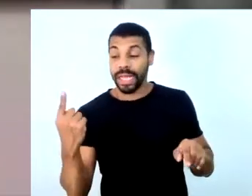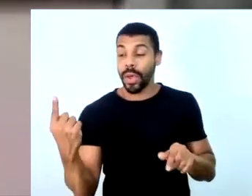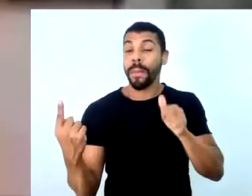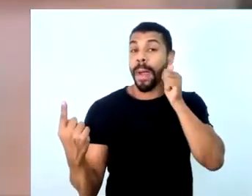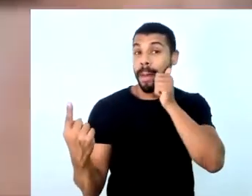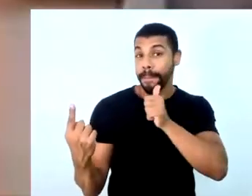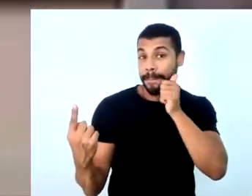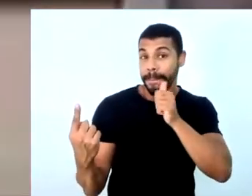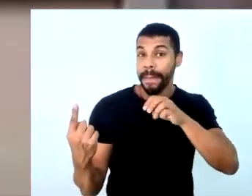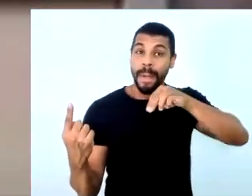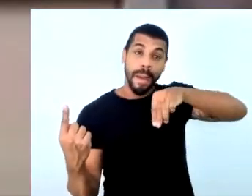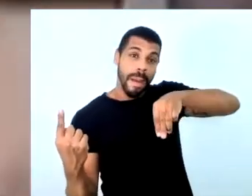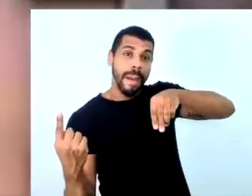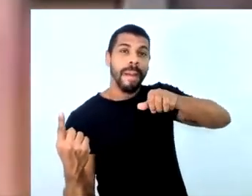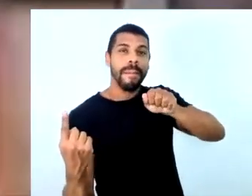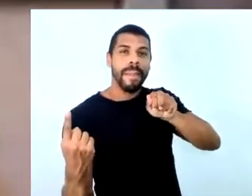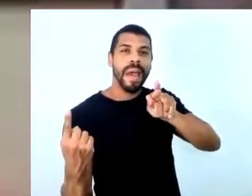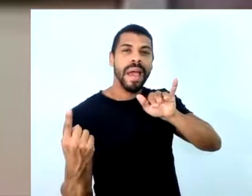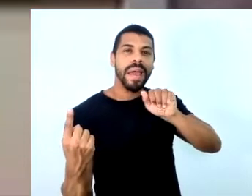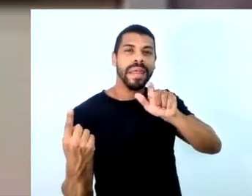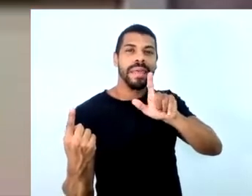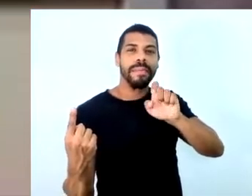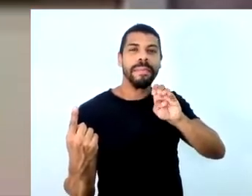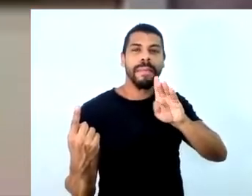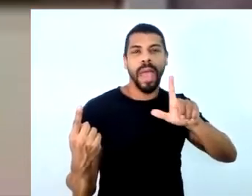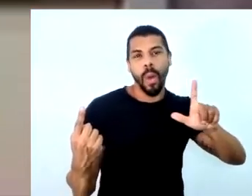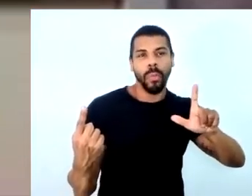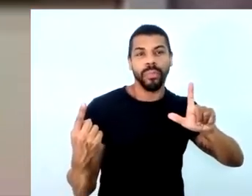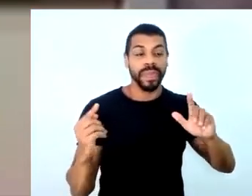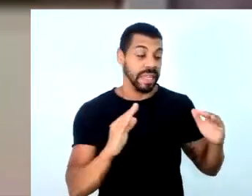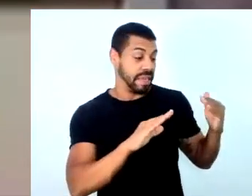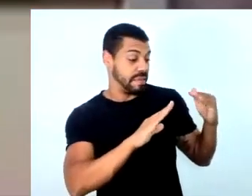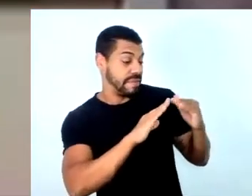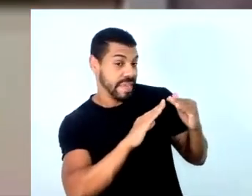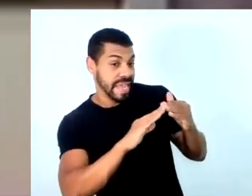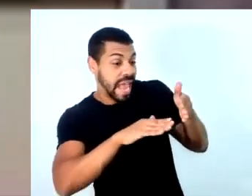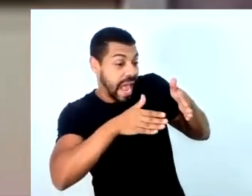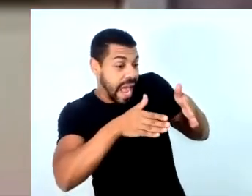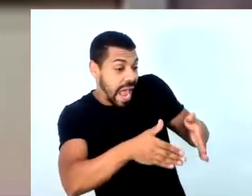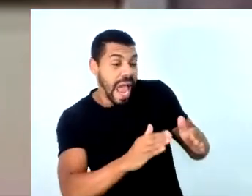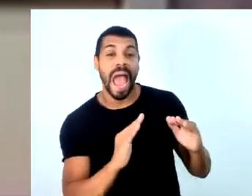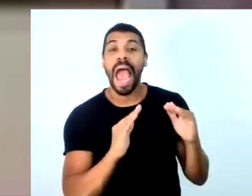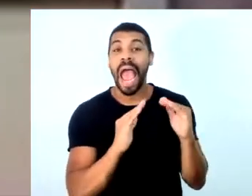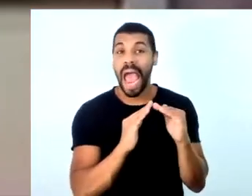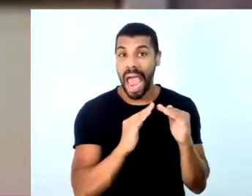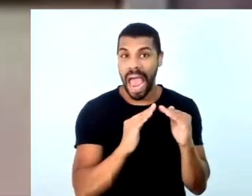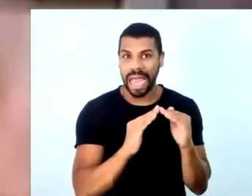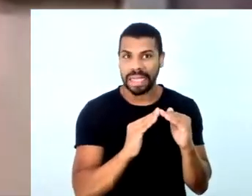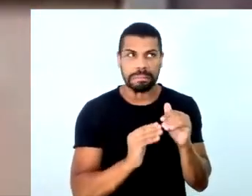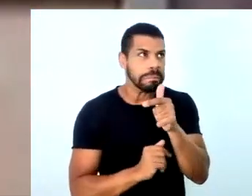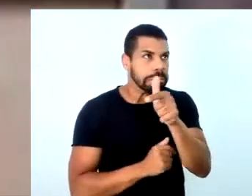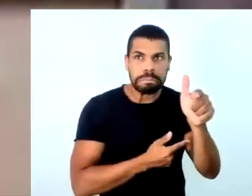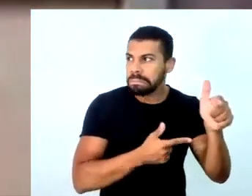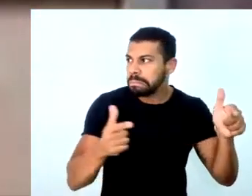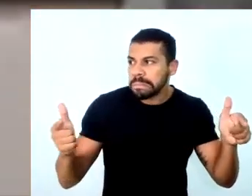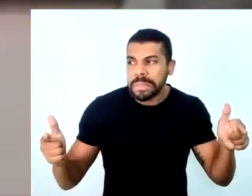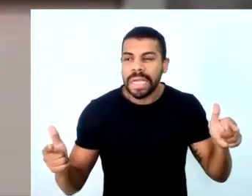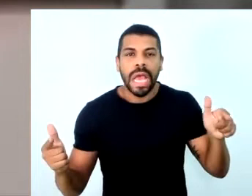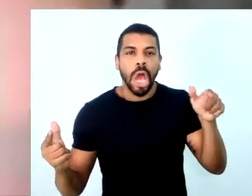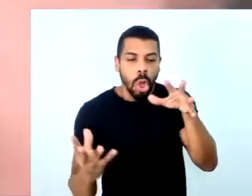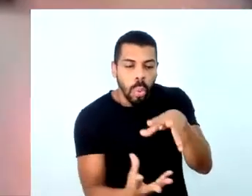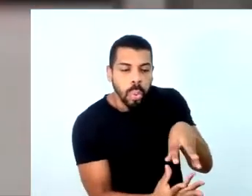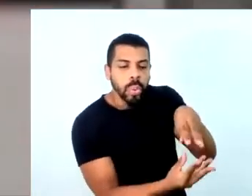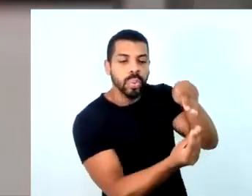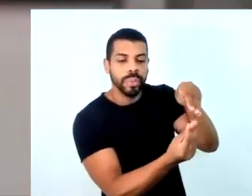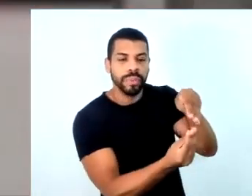que essa menina Maribel chega na casa onde esse fantasma mora. Então, todas as pessoas que